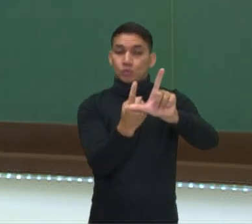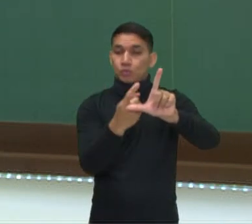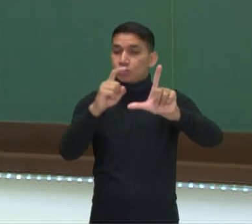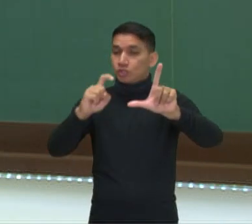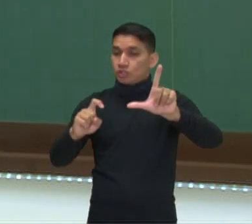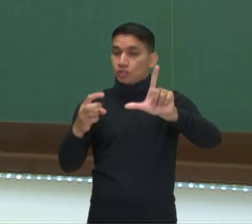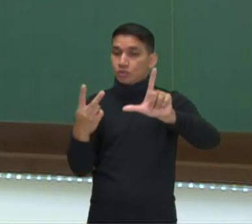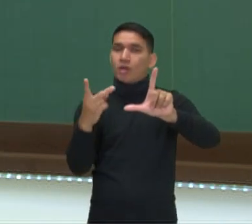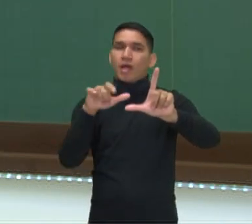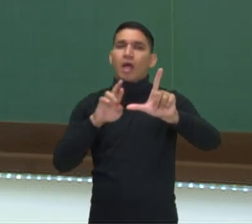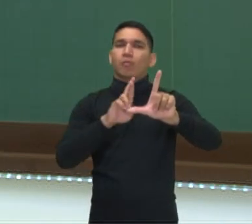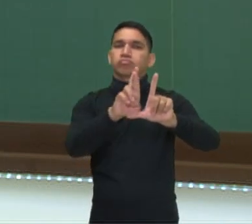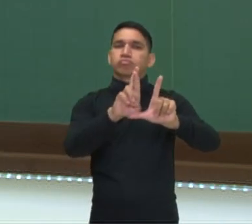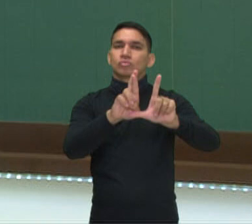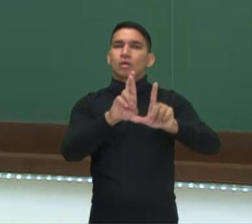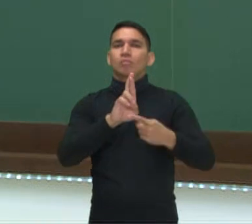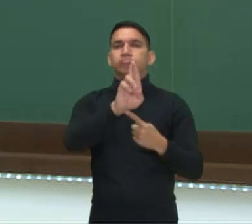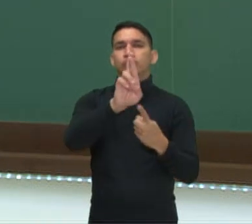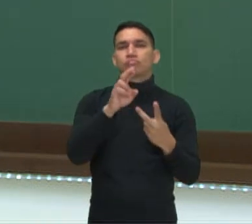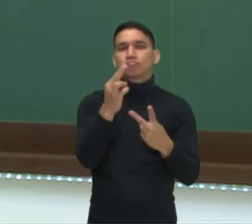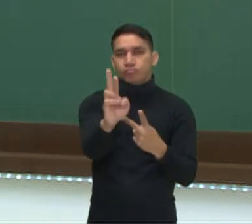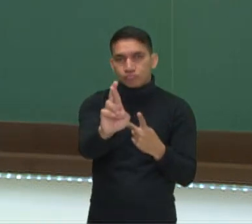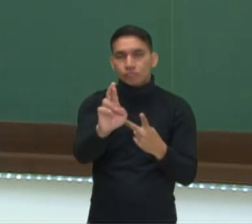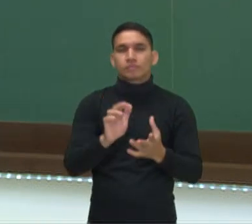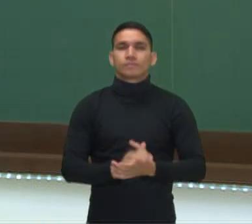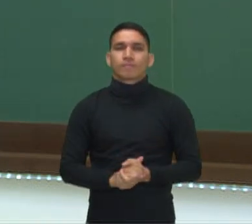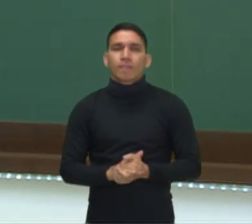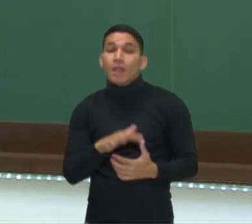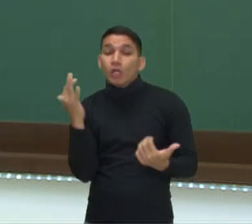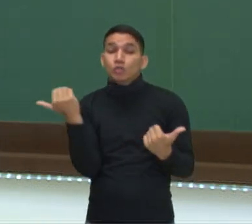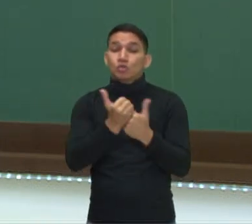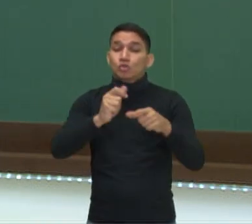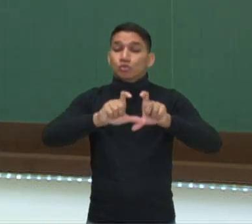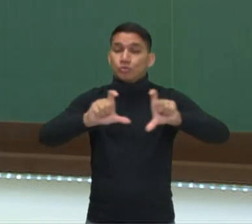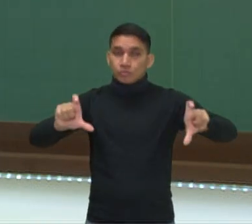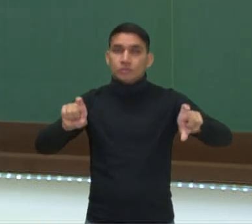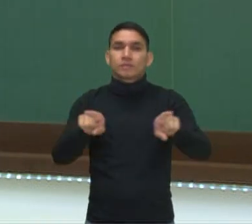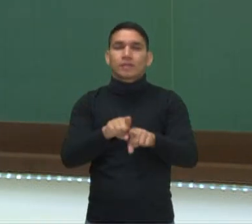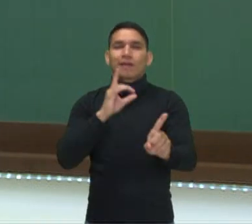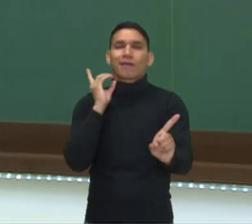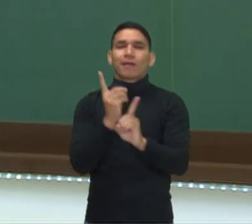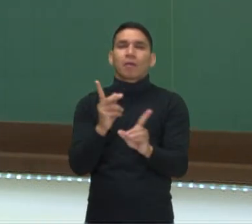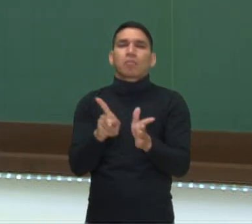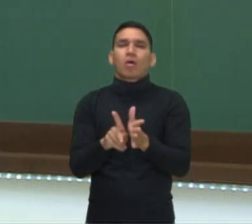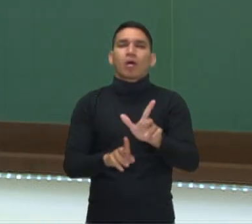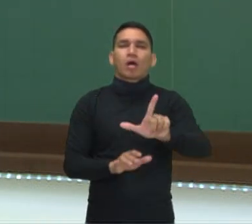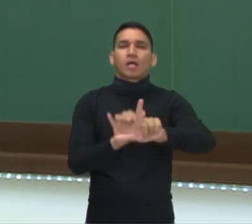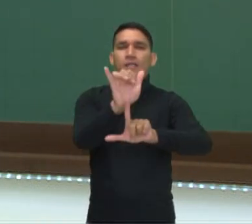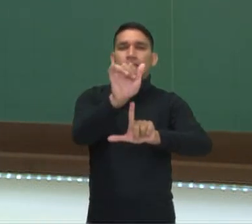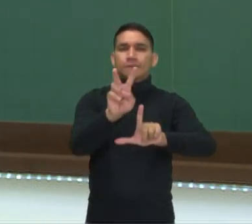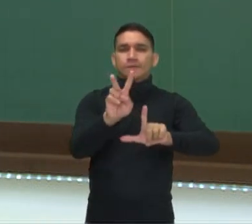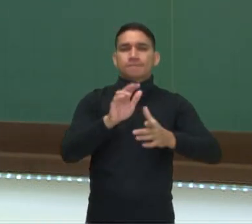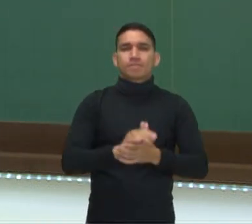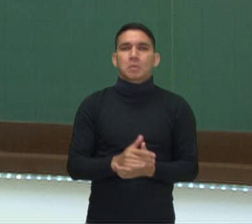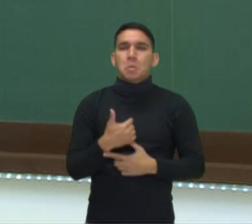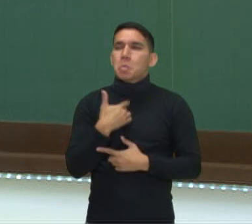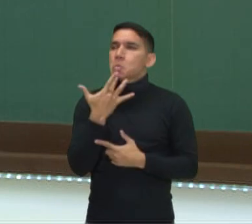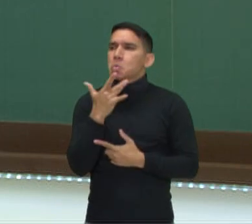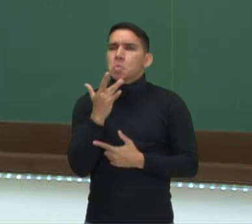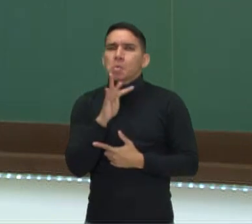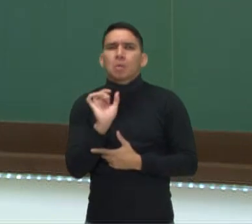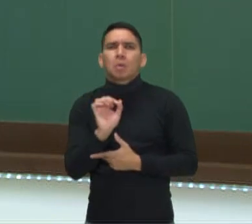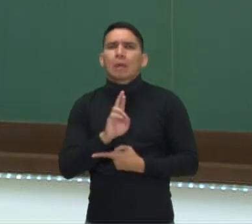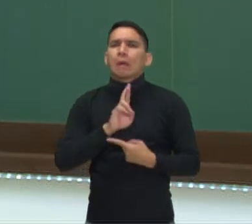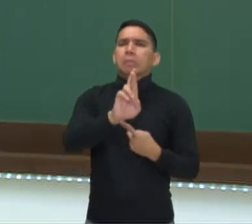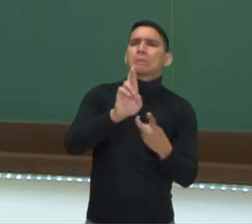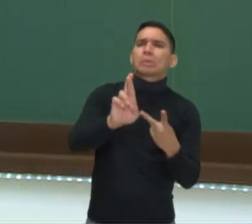raízes, encontro x vértice. Substituo na função, encontro y vértice. Não conheço as raízes,